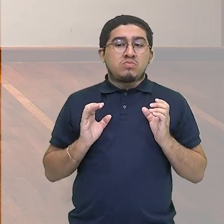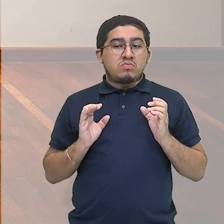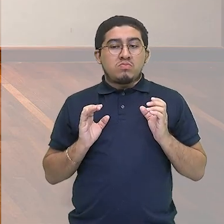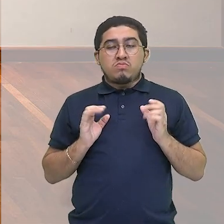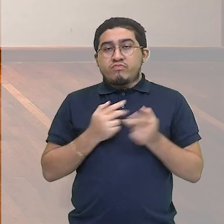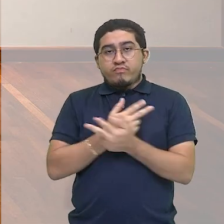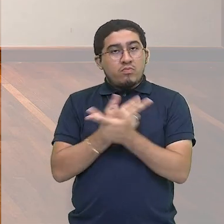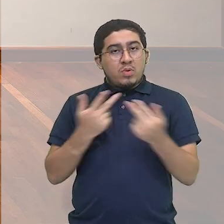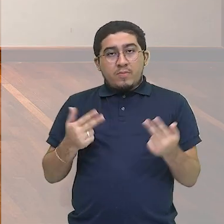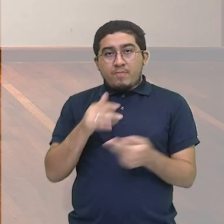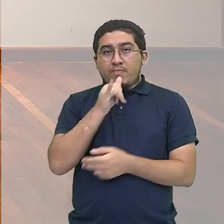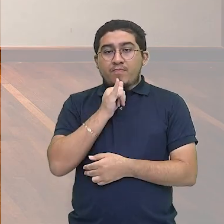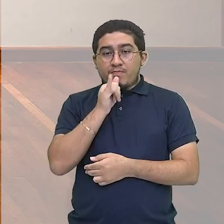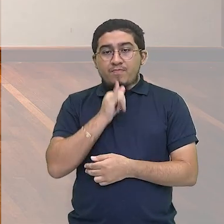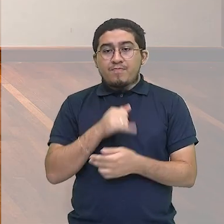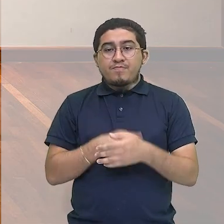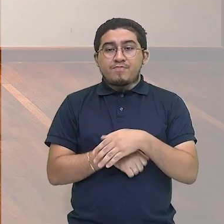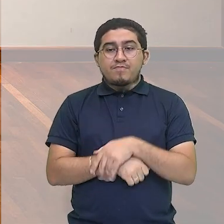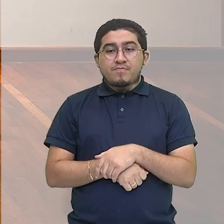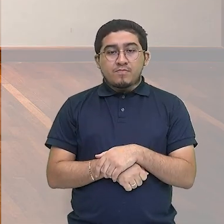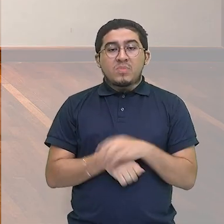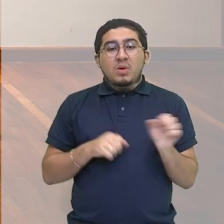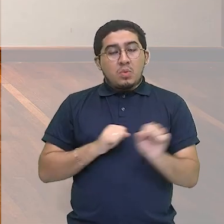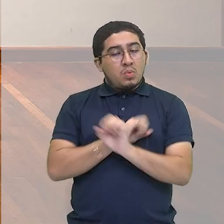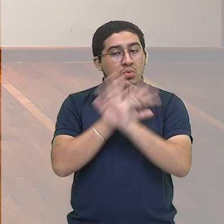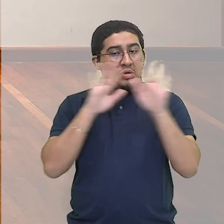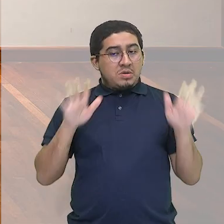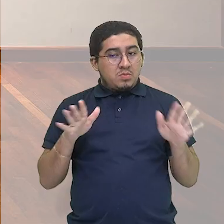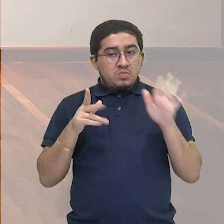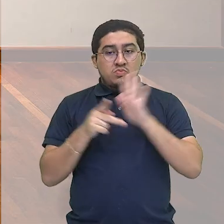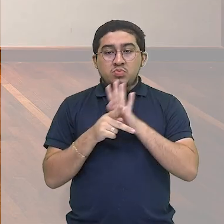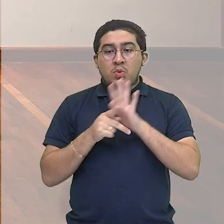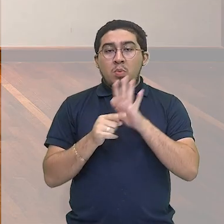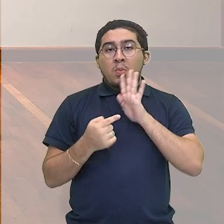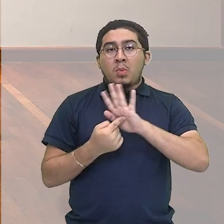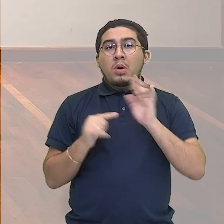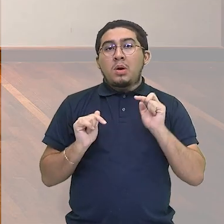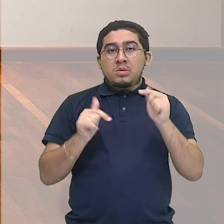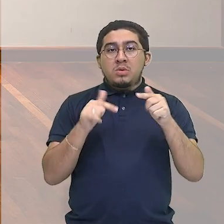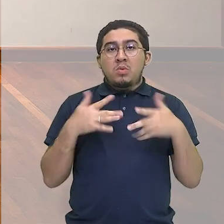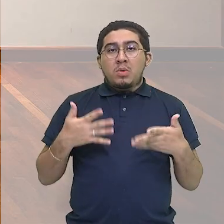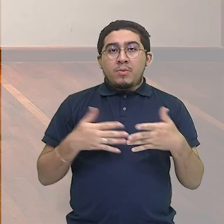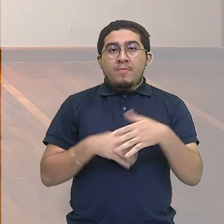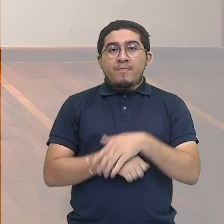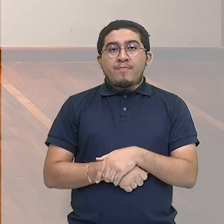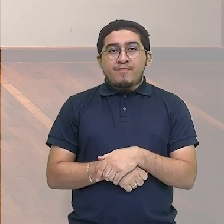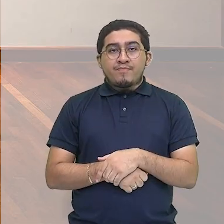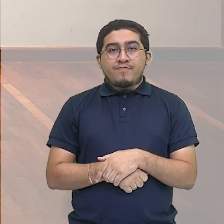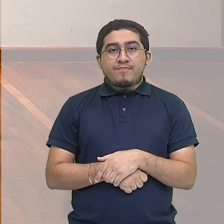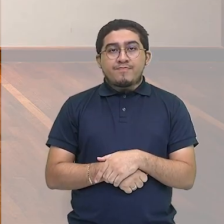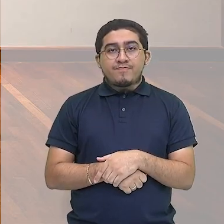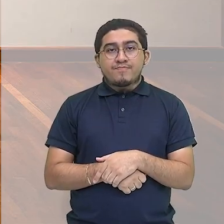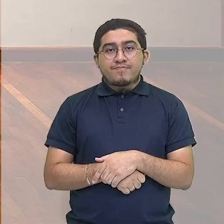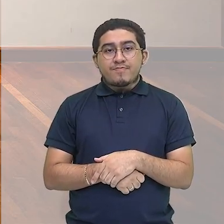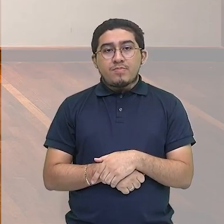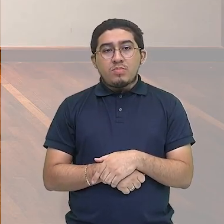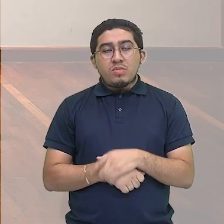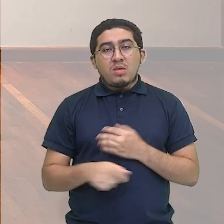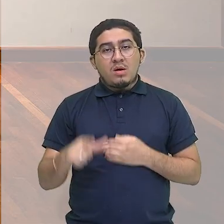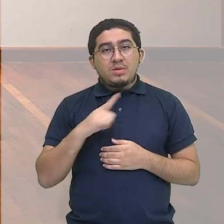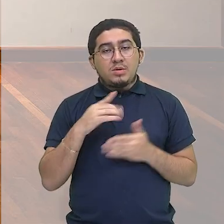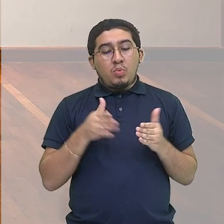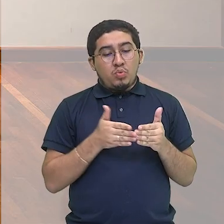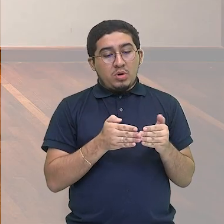age dessa forma. Por exemplo, um exemplo clássico trazido nesse tipo de ação racional é, por exemplo, um comandante de um